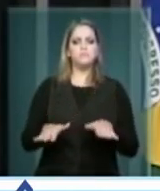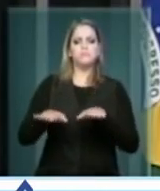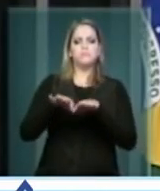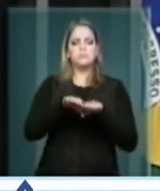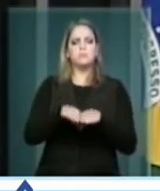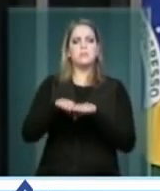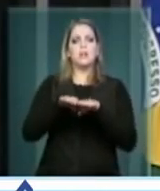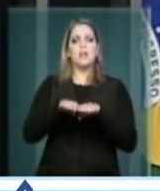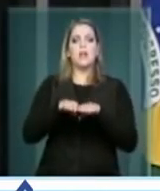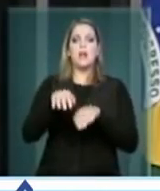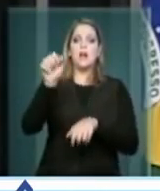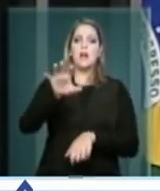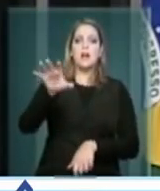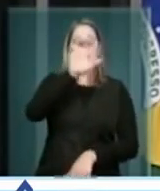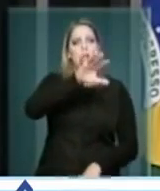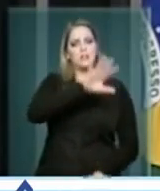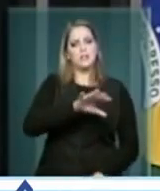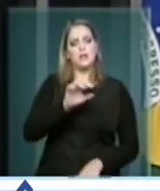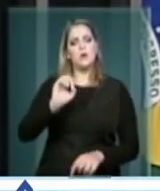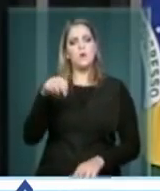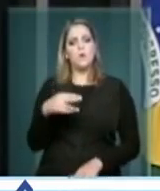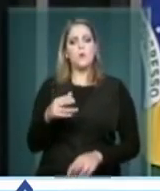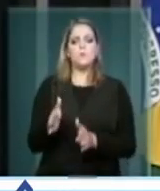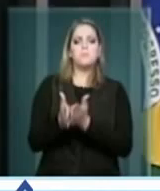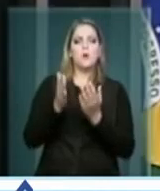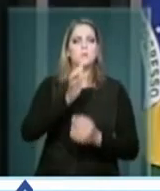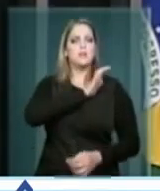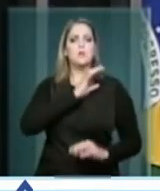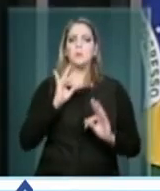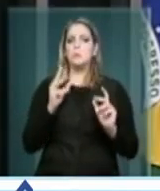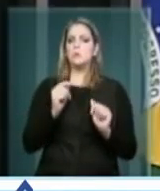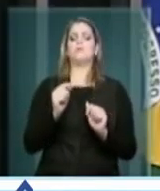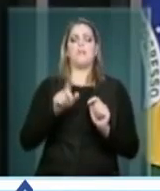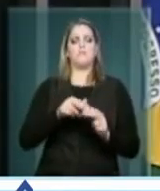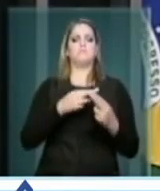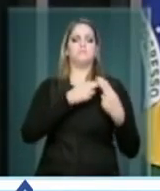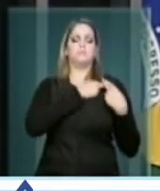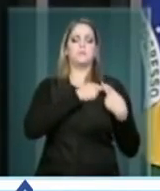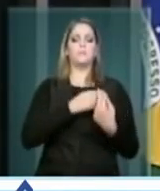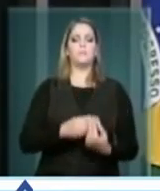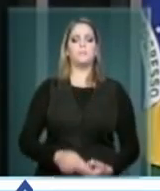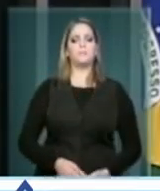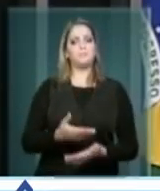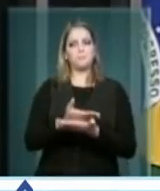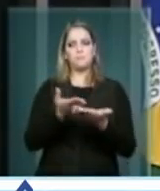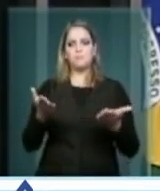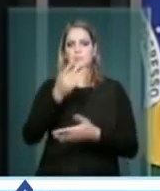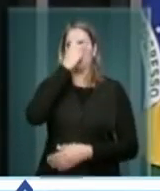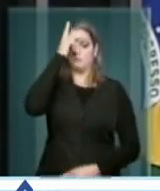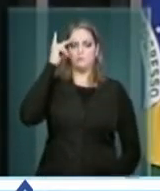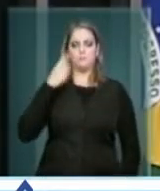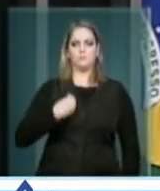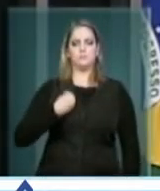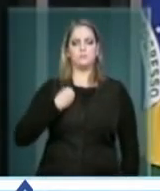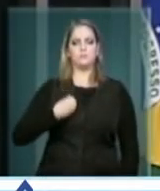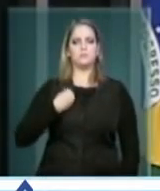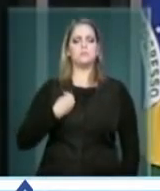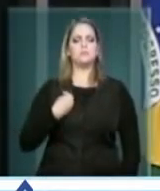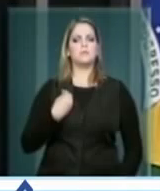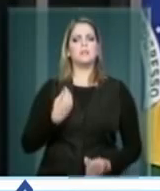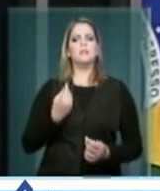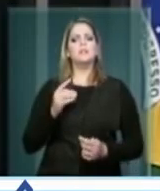seja entre regiões. Não basta, contudo, senhores parlamentares, senhor presidente, senhores parlamentares, senhores convidados, não basta,